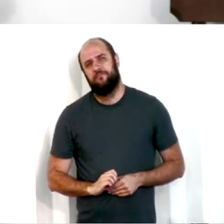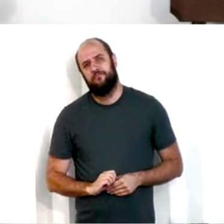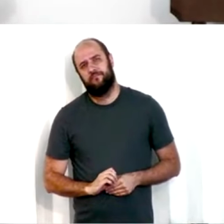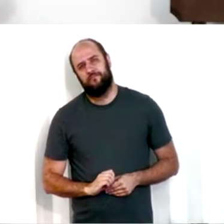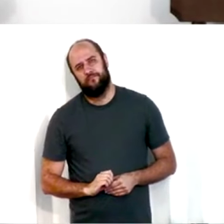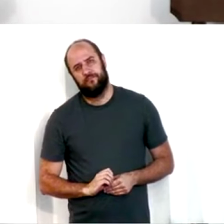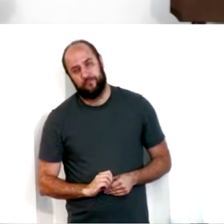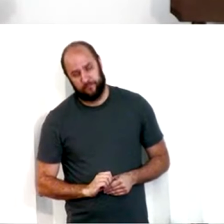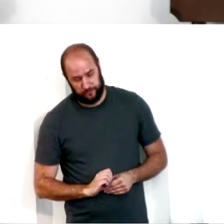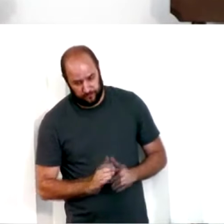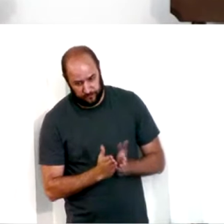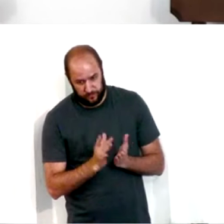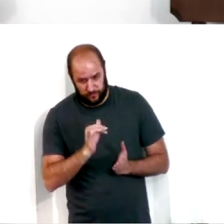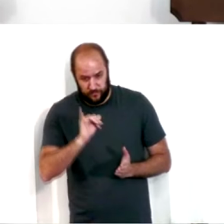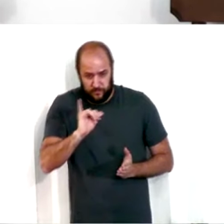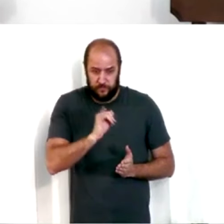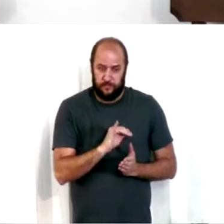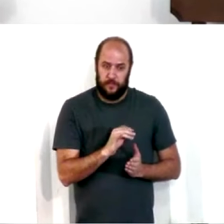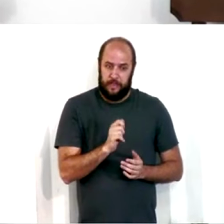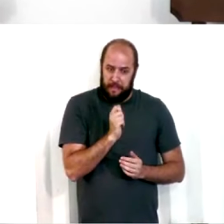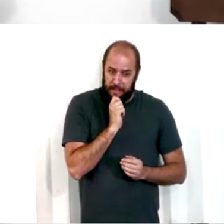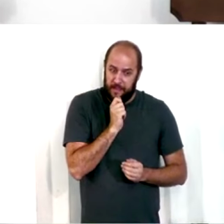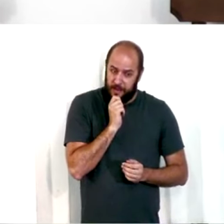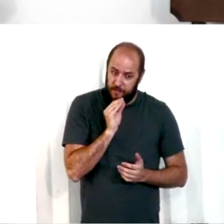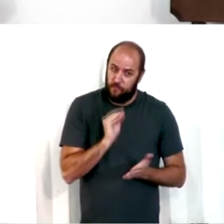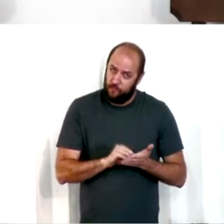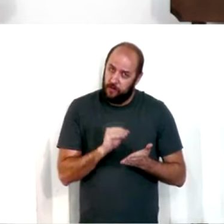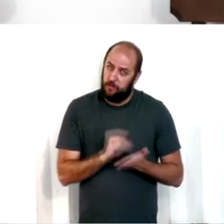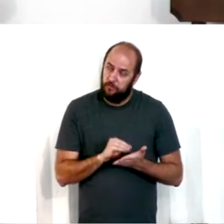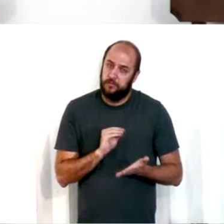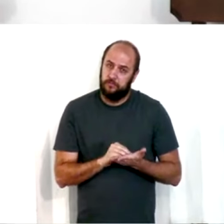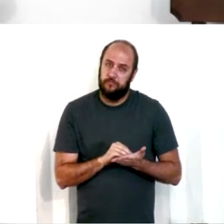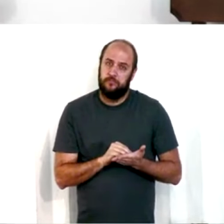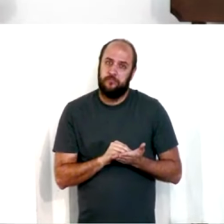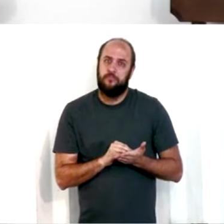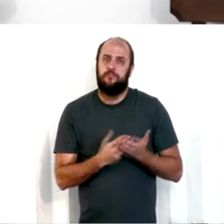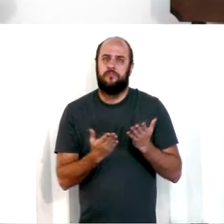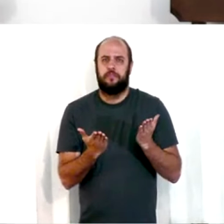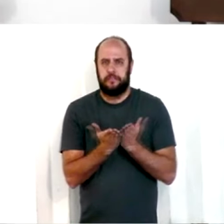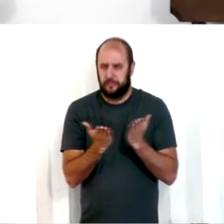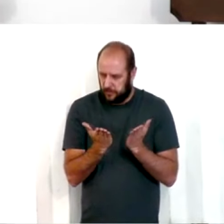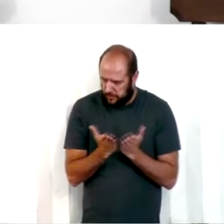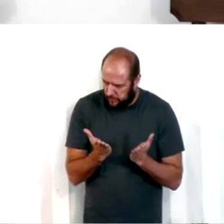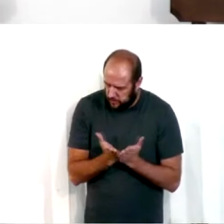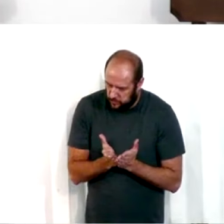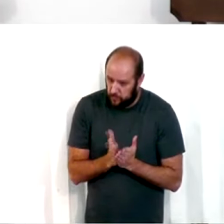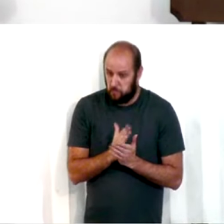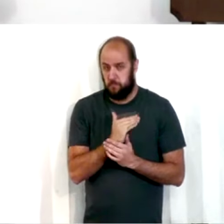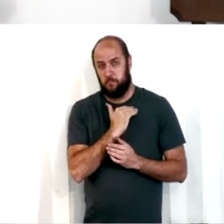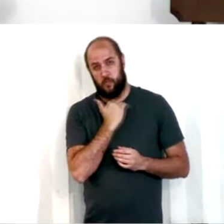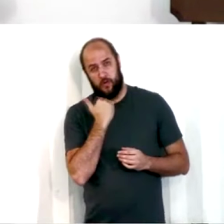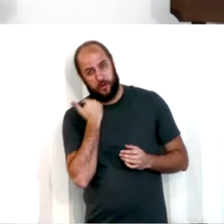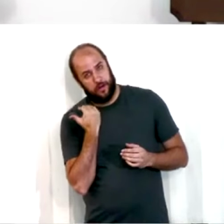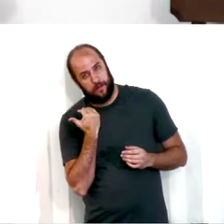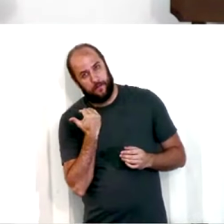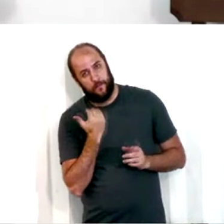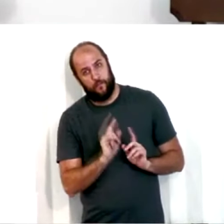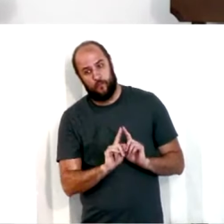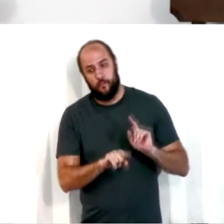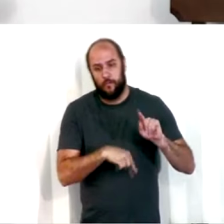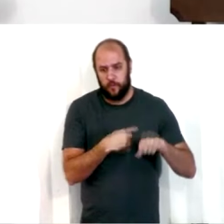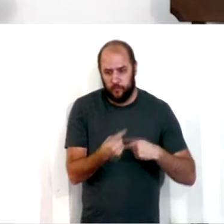Esse texto está dizendo que ainda falta crente morrer pelo Evangelho, para que